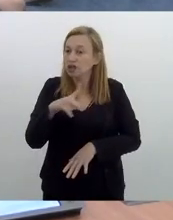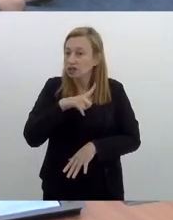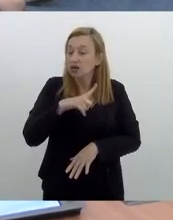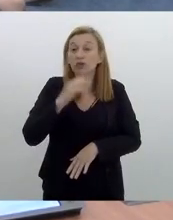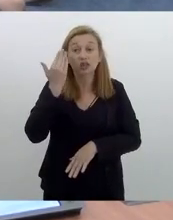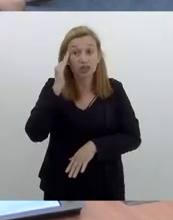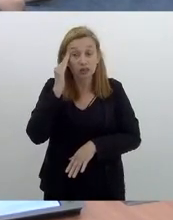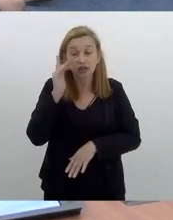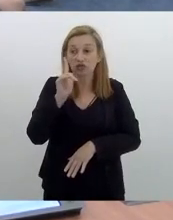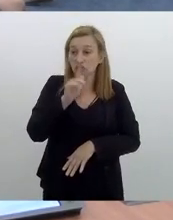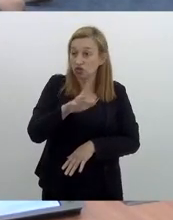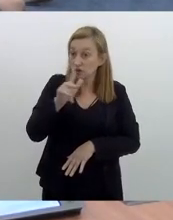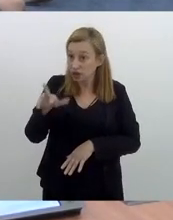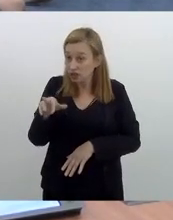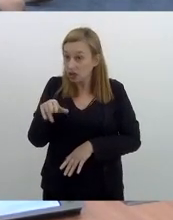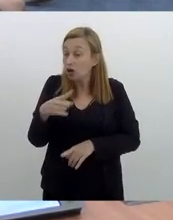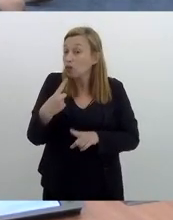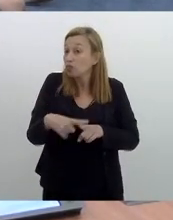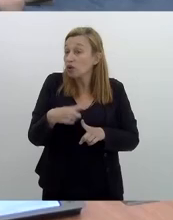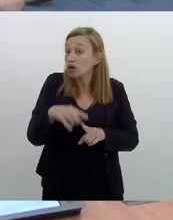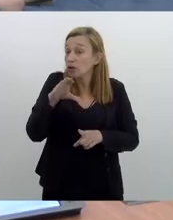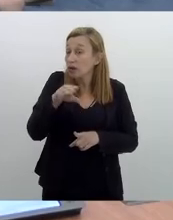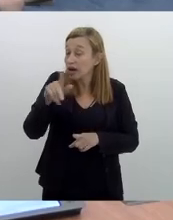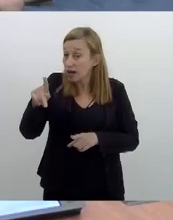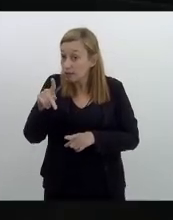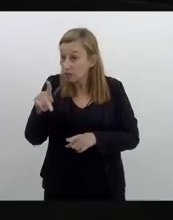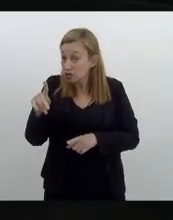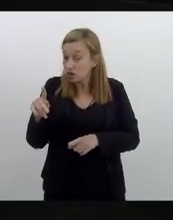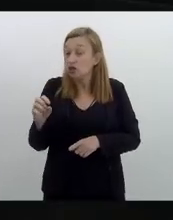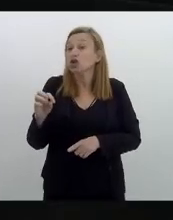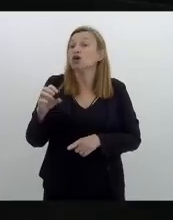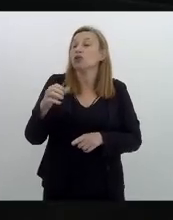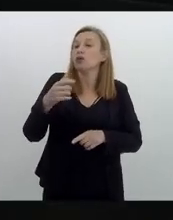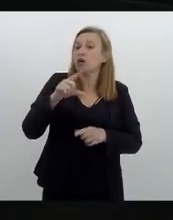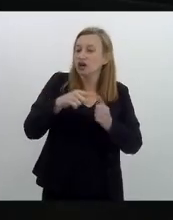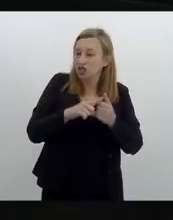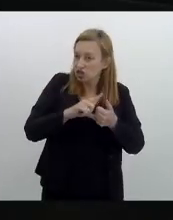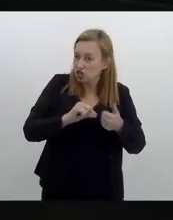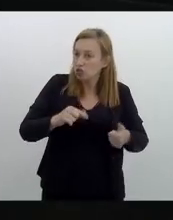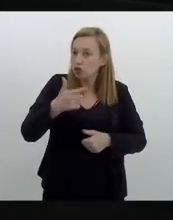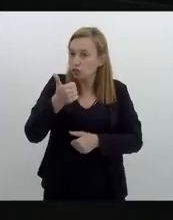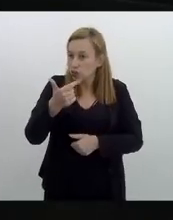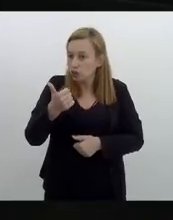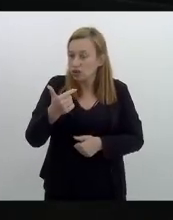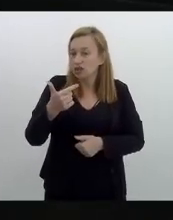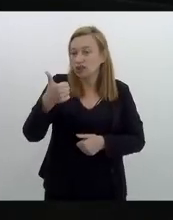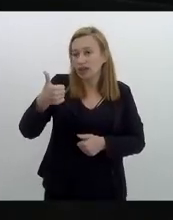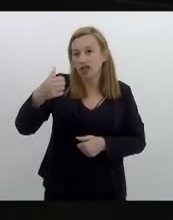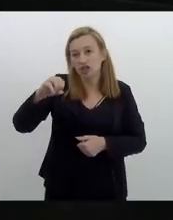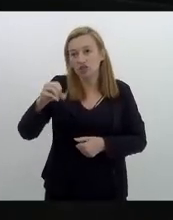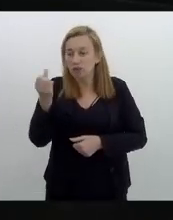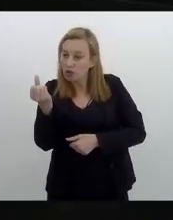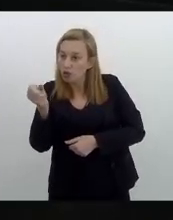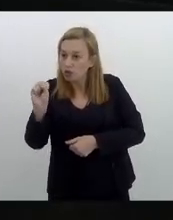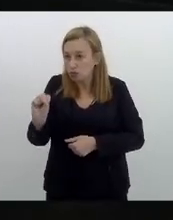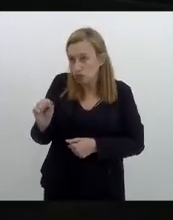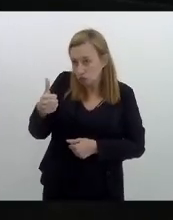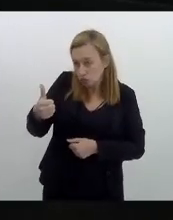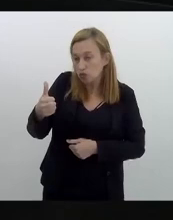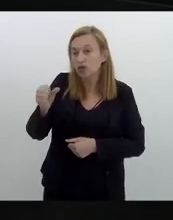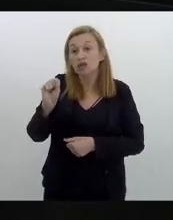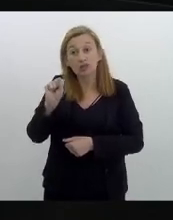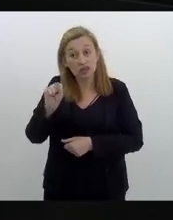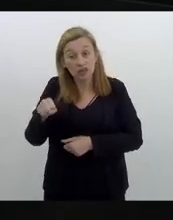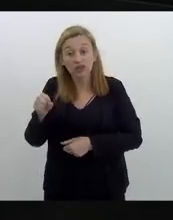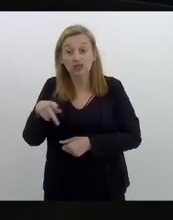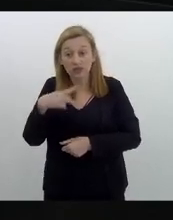entendimentos Diferentes Porque o caput Do artigo 12 Do decreto 10681 Estabelece sim Que